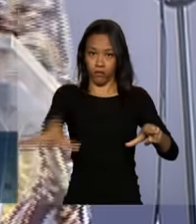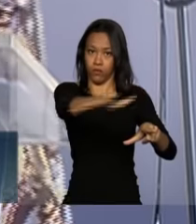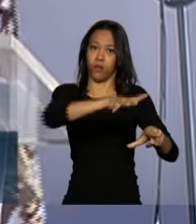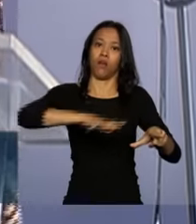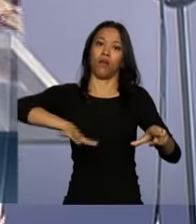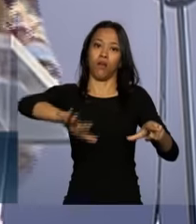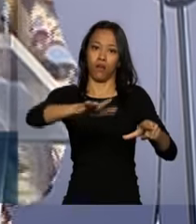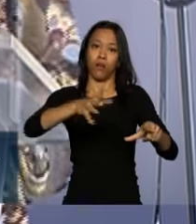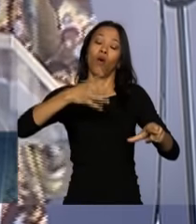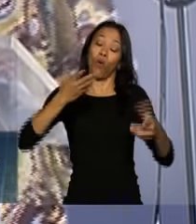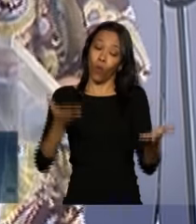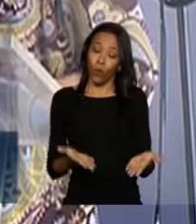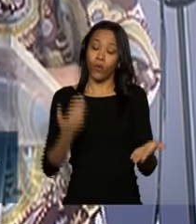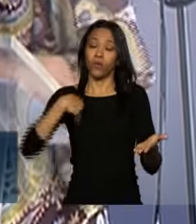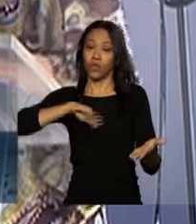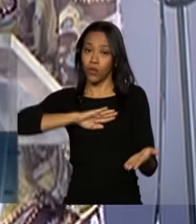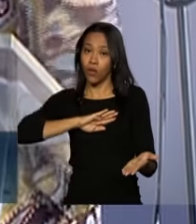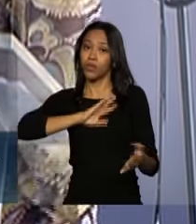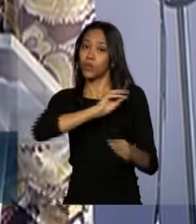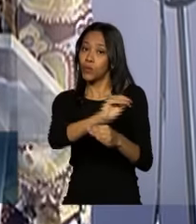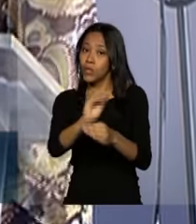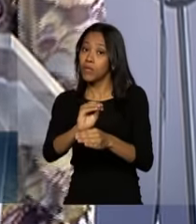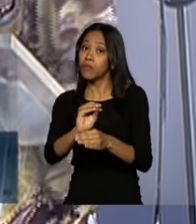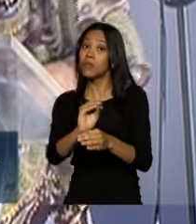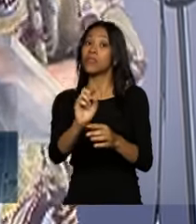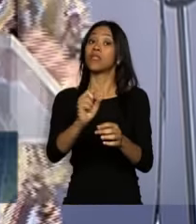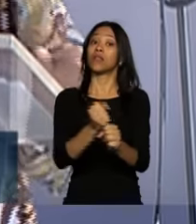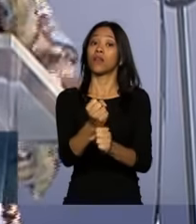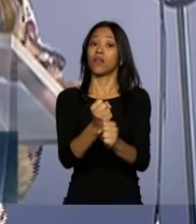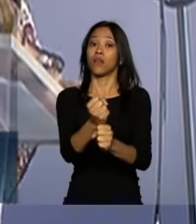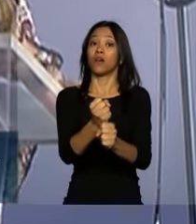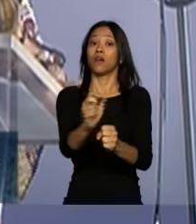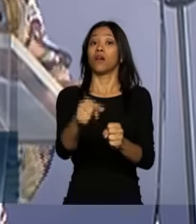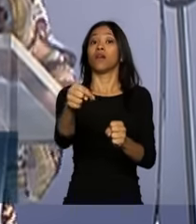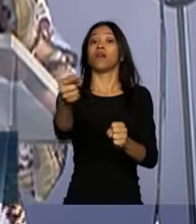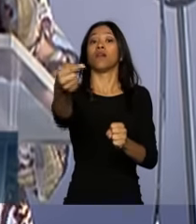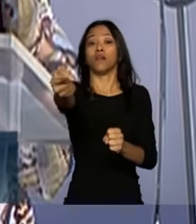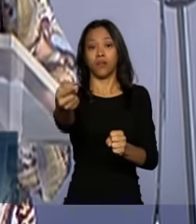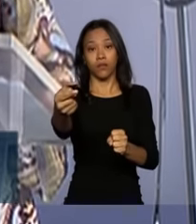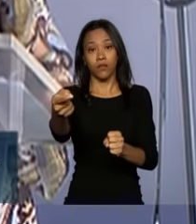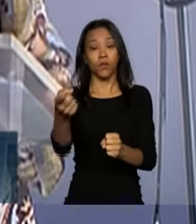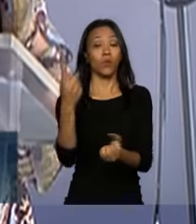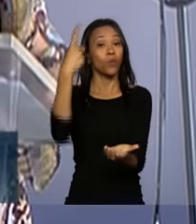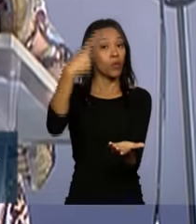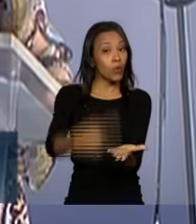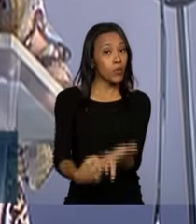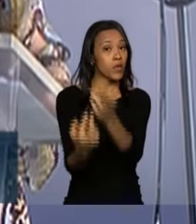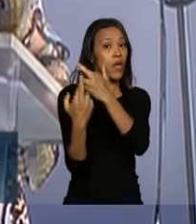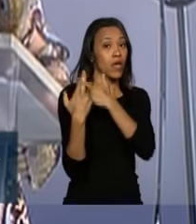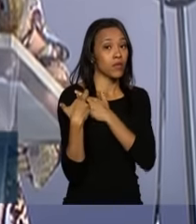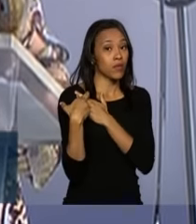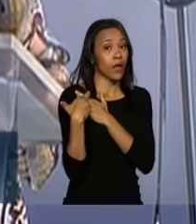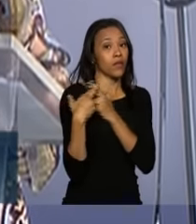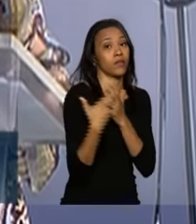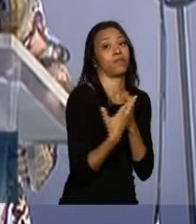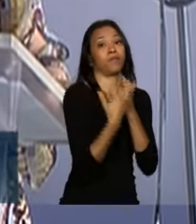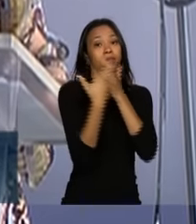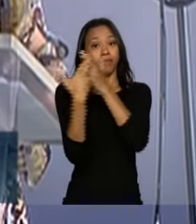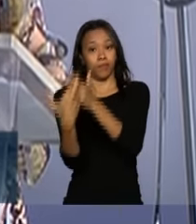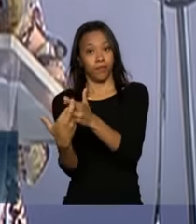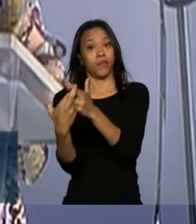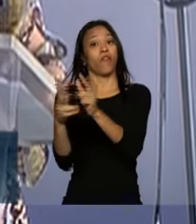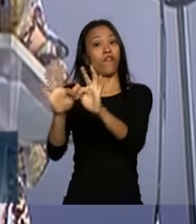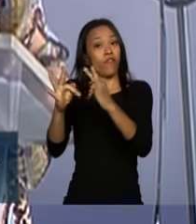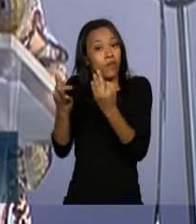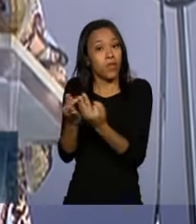nós ainda cuidamos. Daqui a pouco, a responsabilidade passa para ser